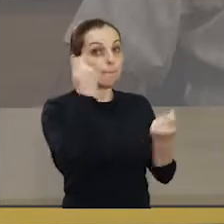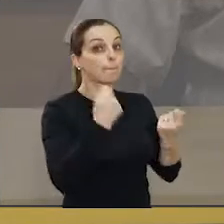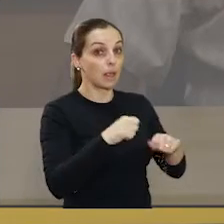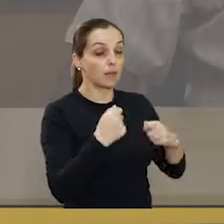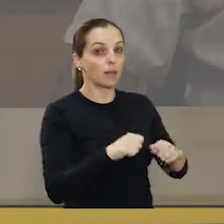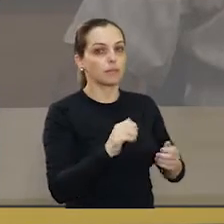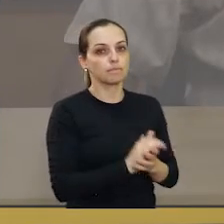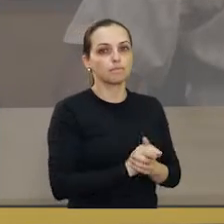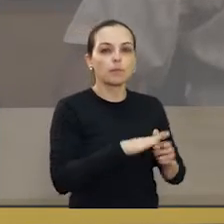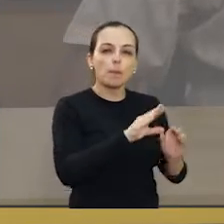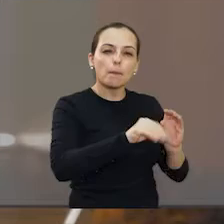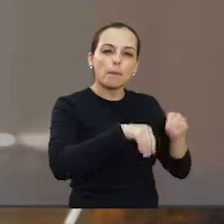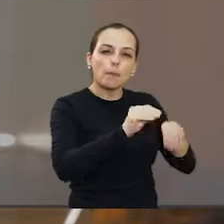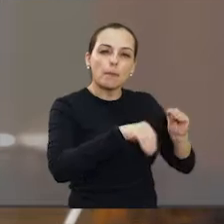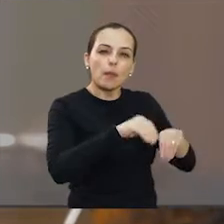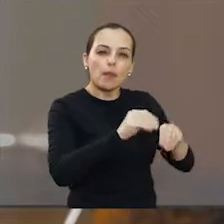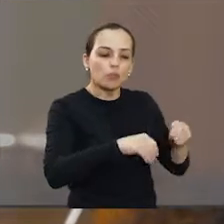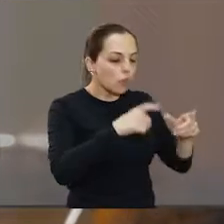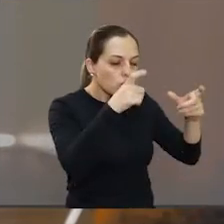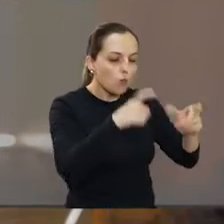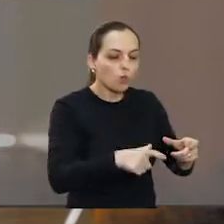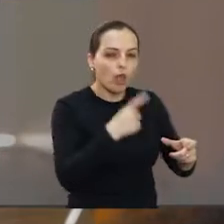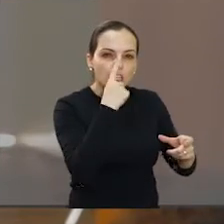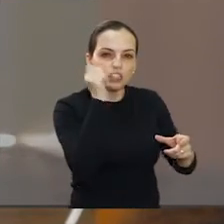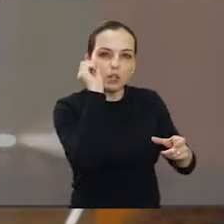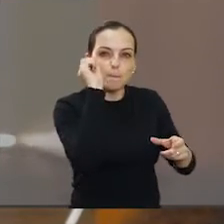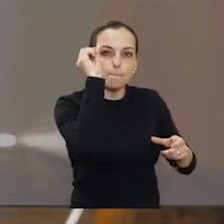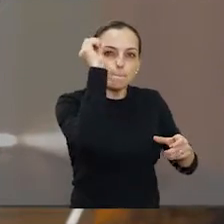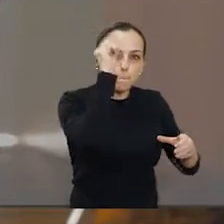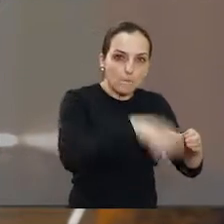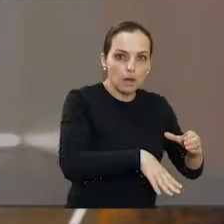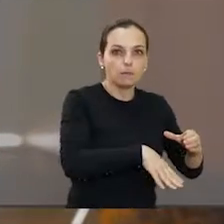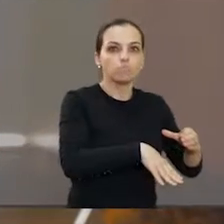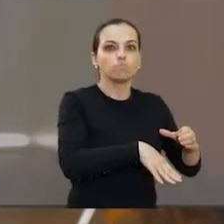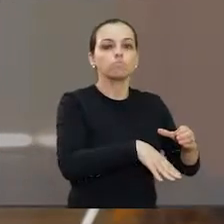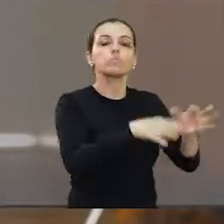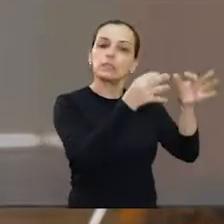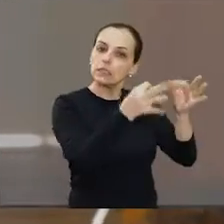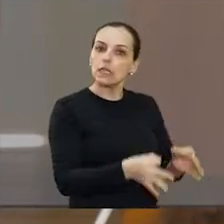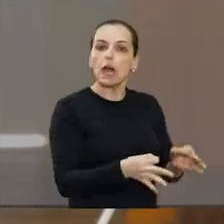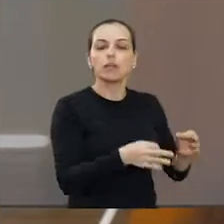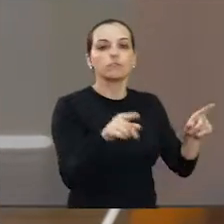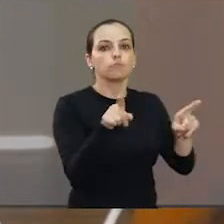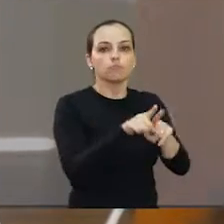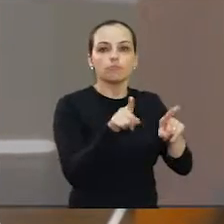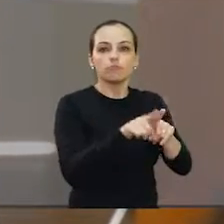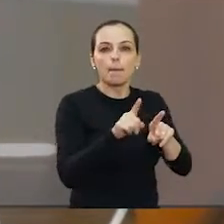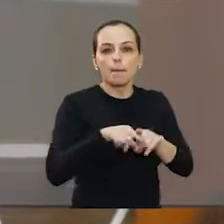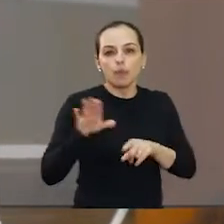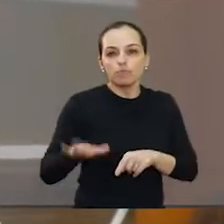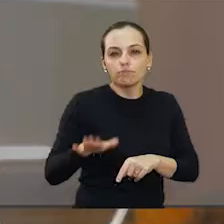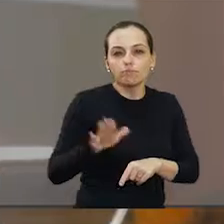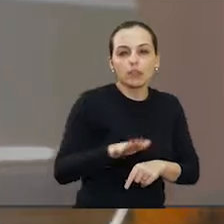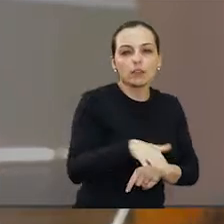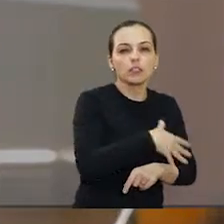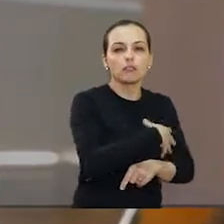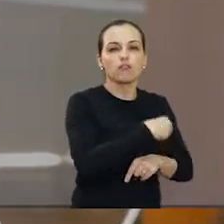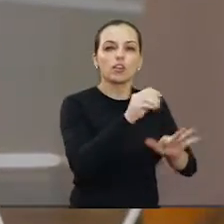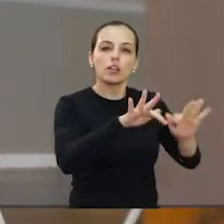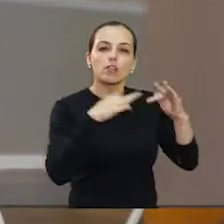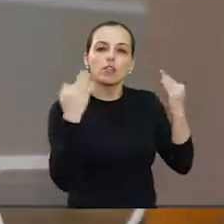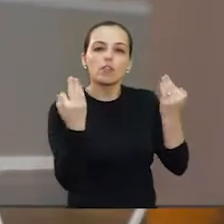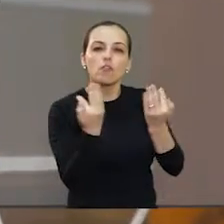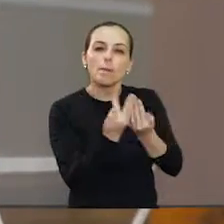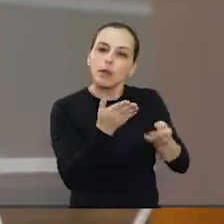Primeiramente, nunca jogar nada na rua, sempre procurar uma lixeira, né, ensinar nossos filhos,